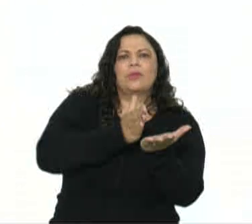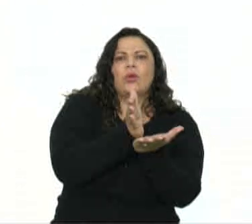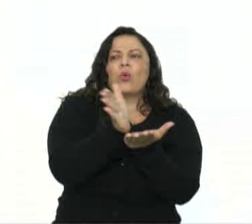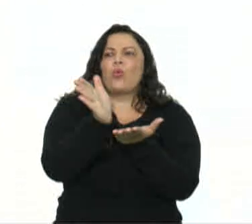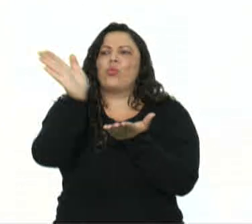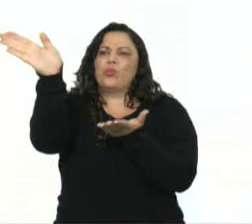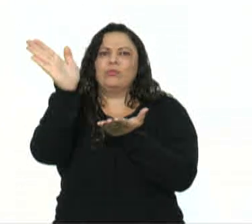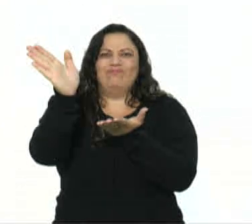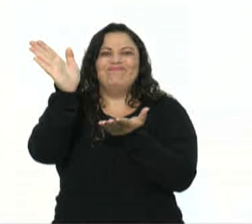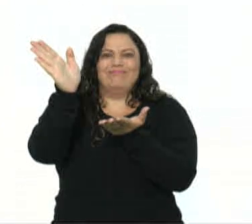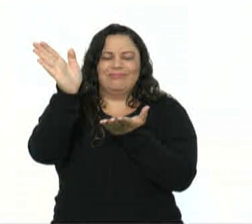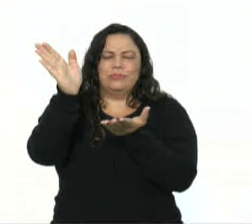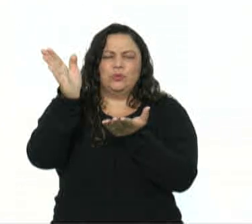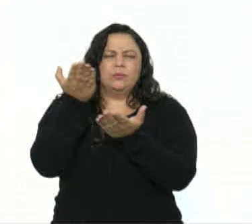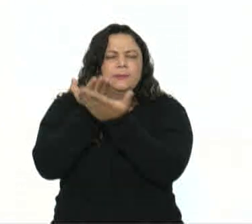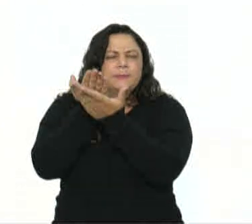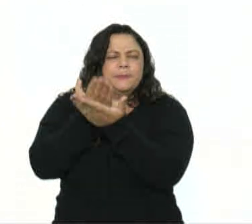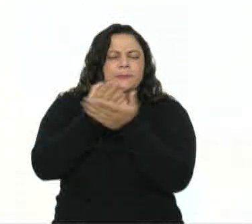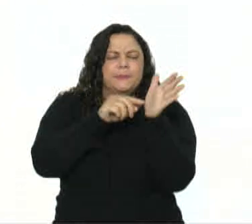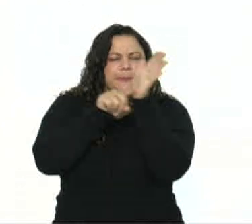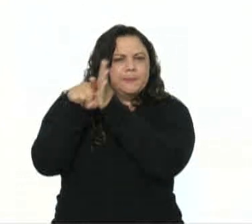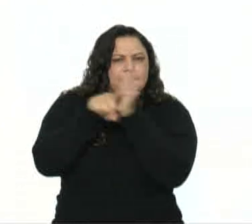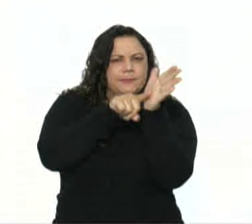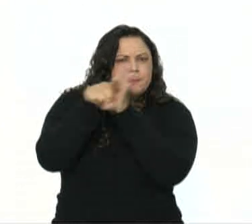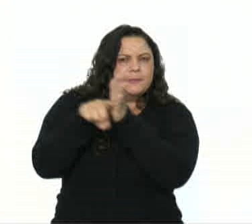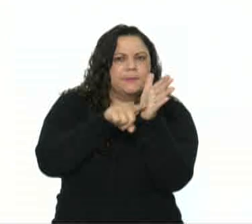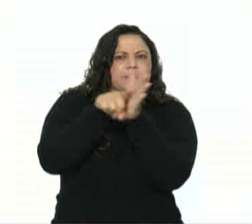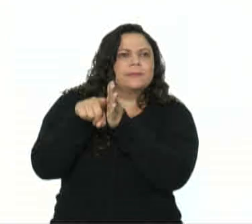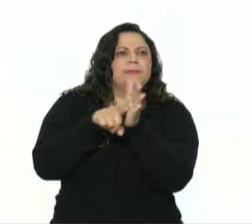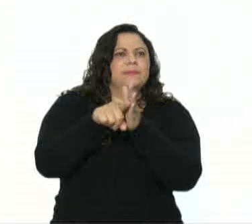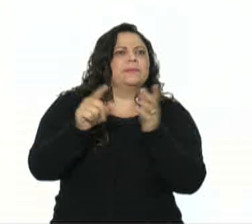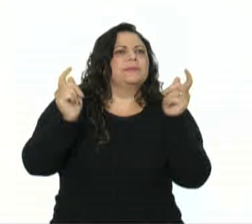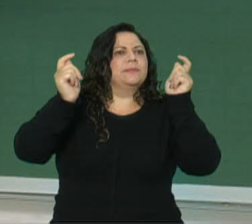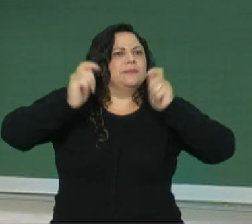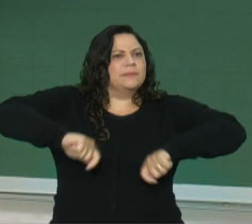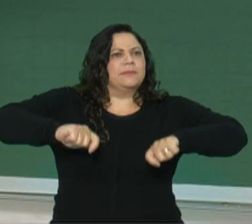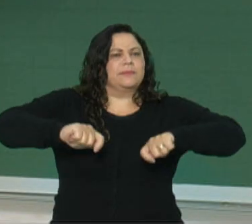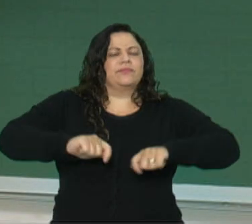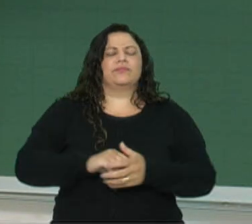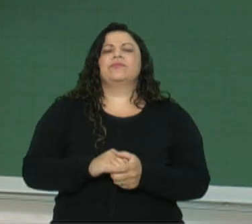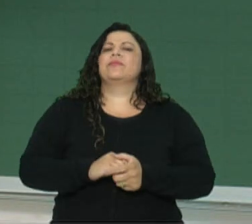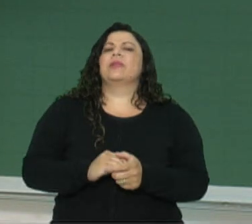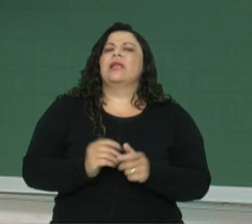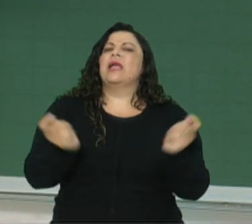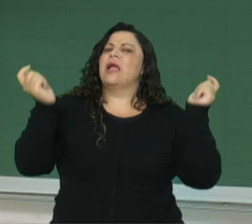dos grandes expoentes da filosofia empirista.